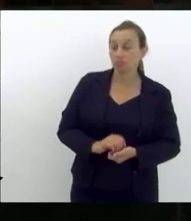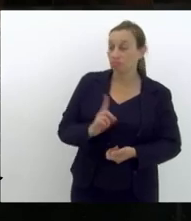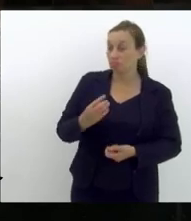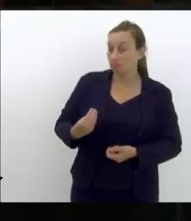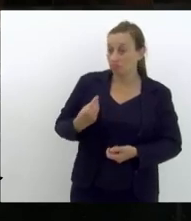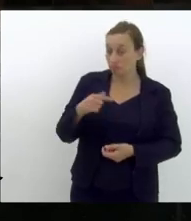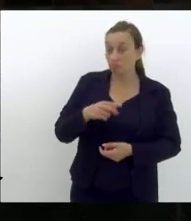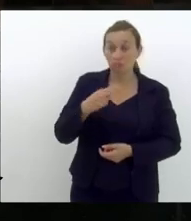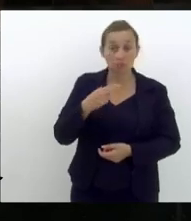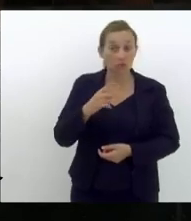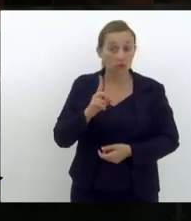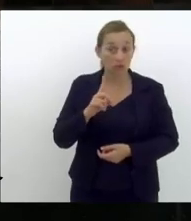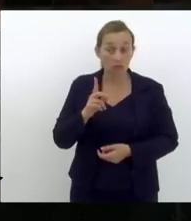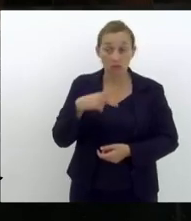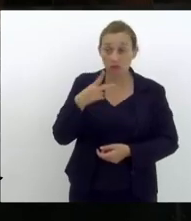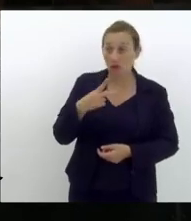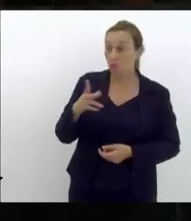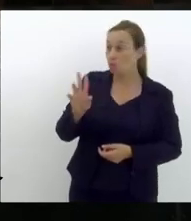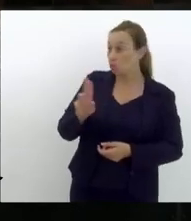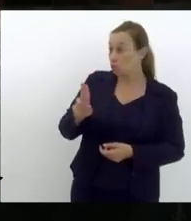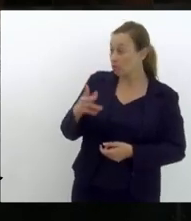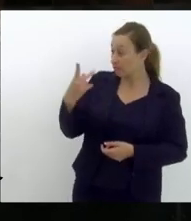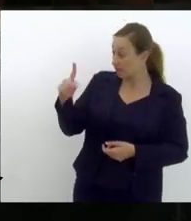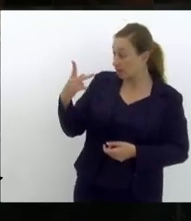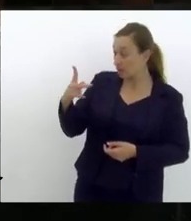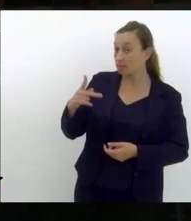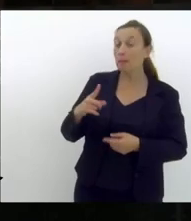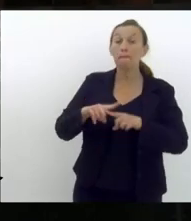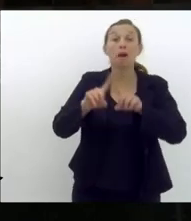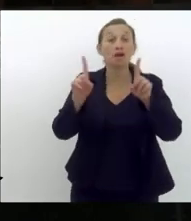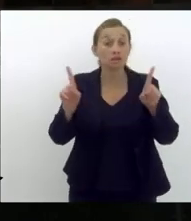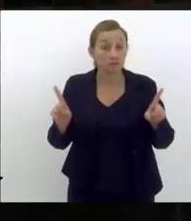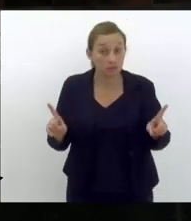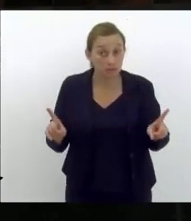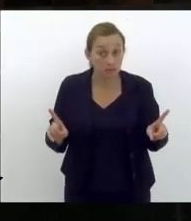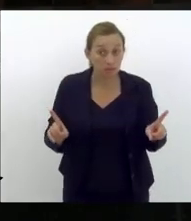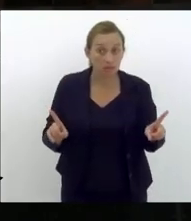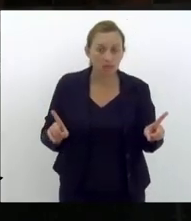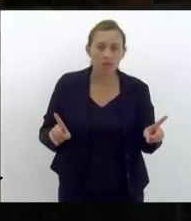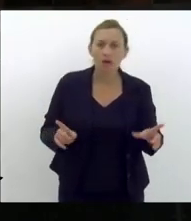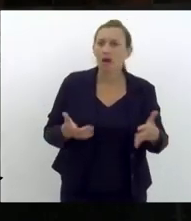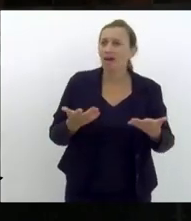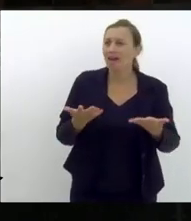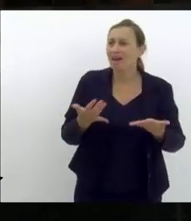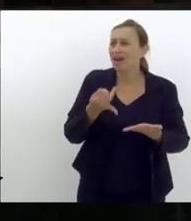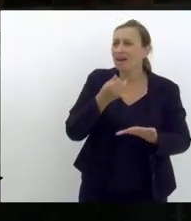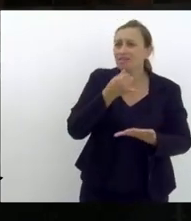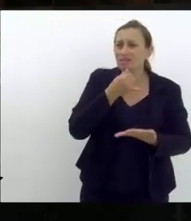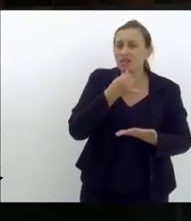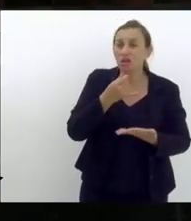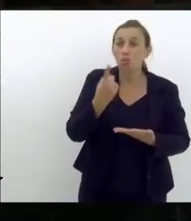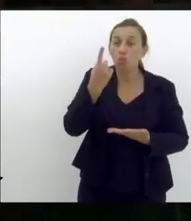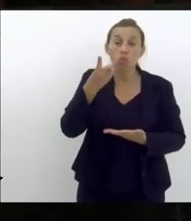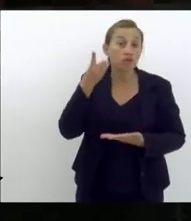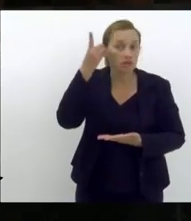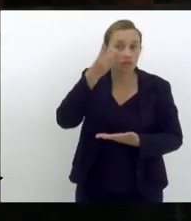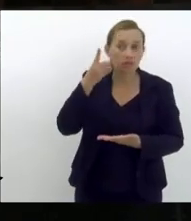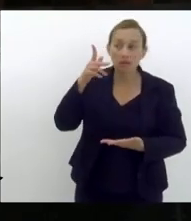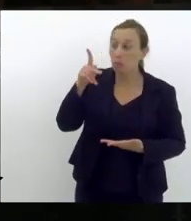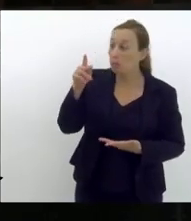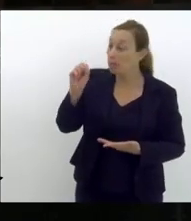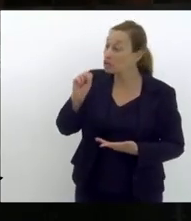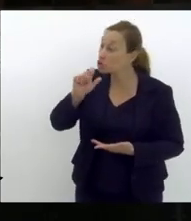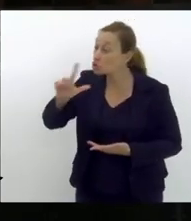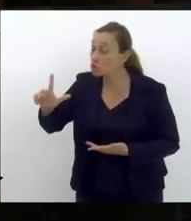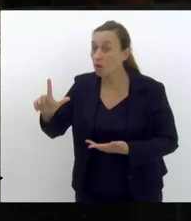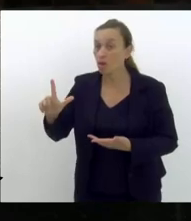vou citar o nome dela mas é lamentável que uma deputada do PSOL